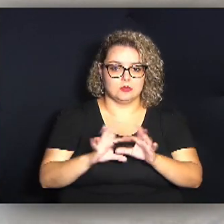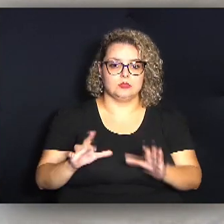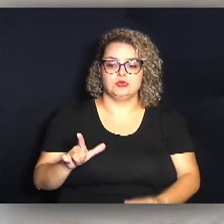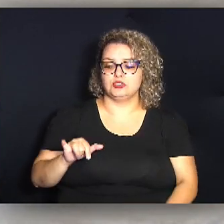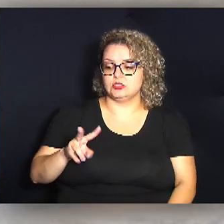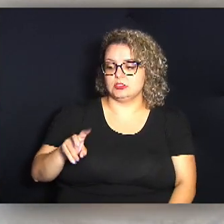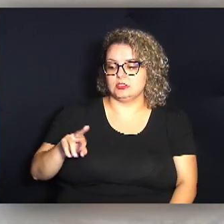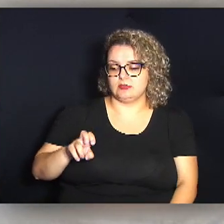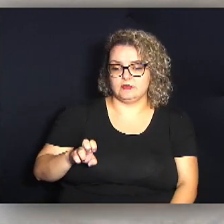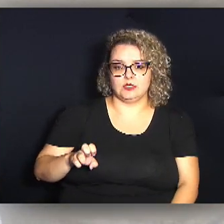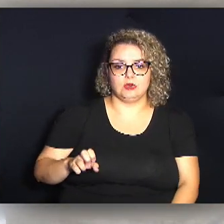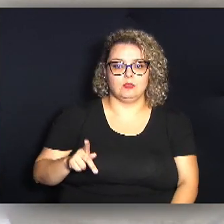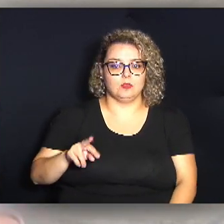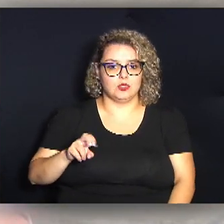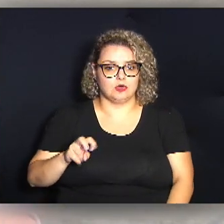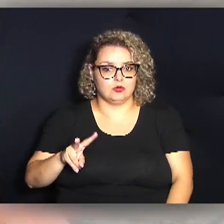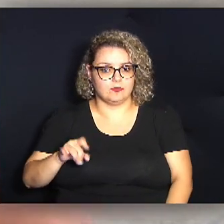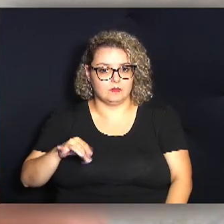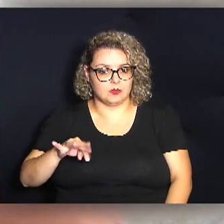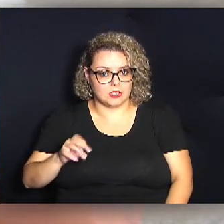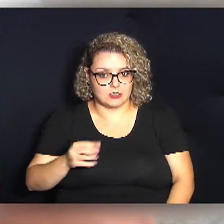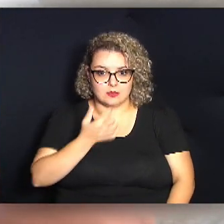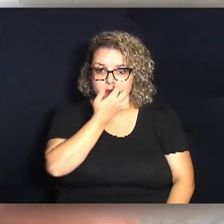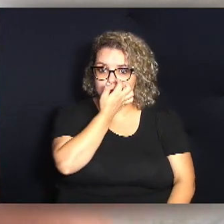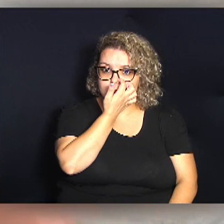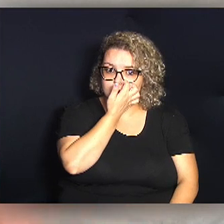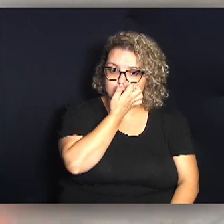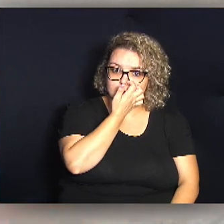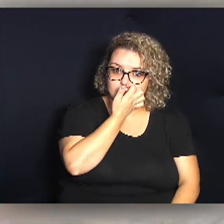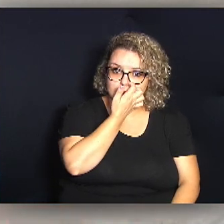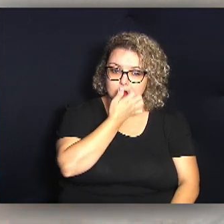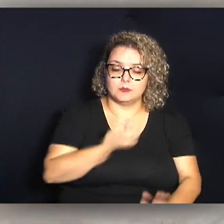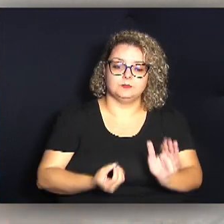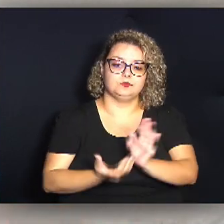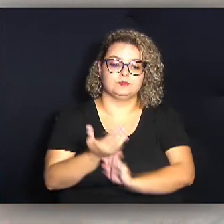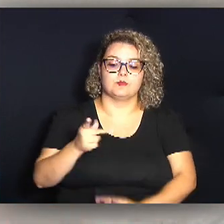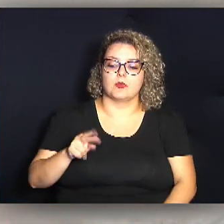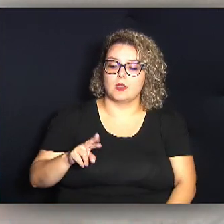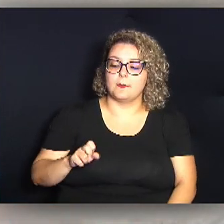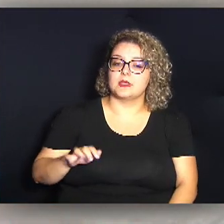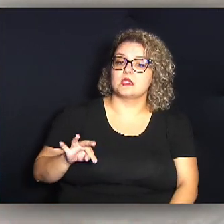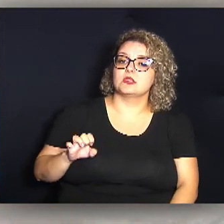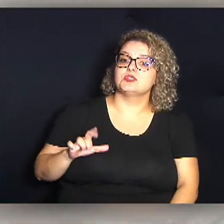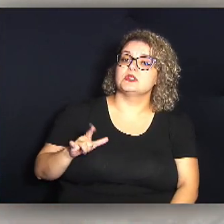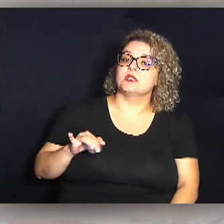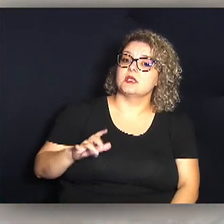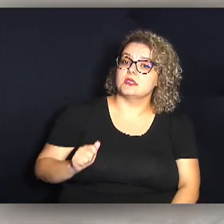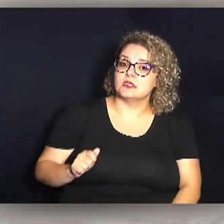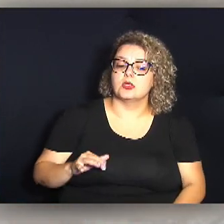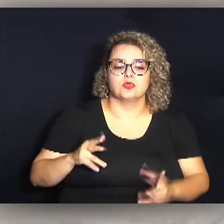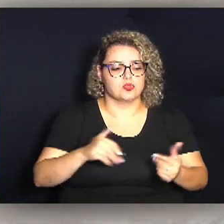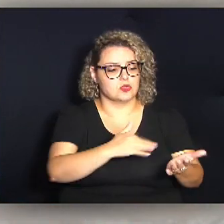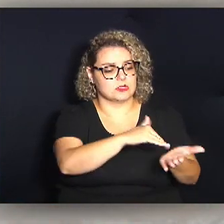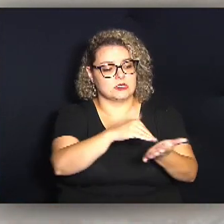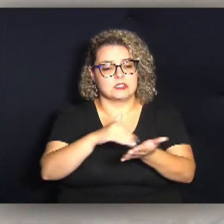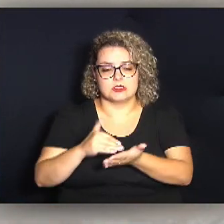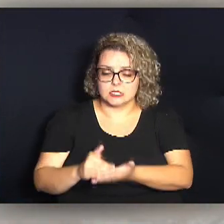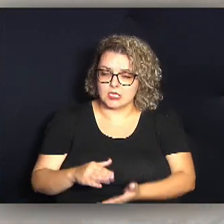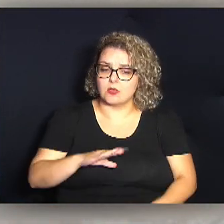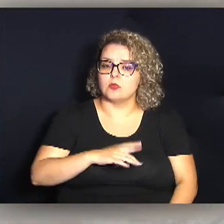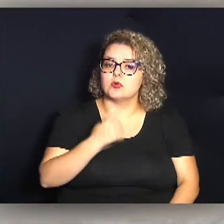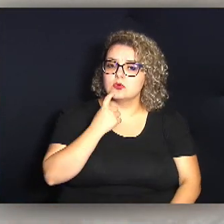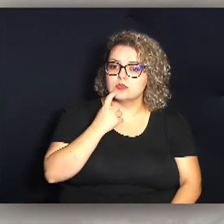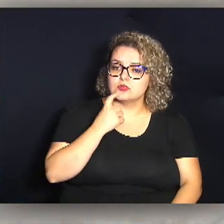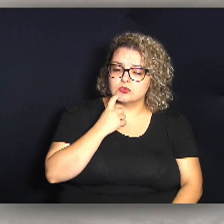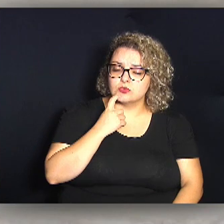provimento, mas ela está criando uma prateleira, porque todas as secretarias da Prefeitura Municipal, ela tem os